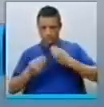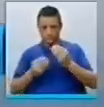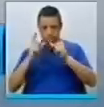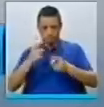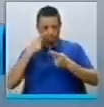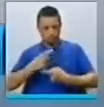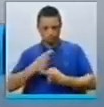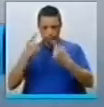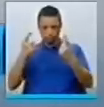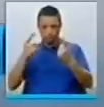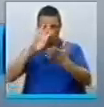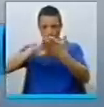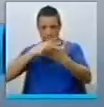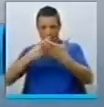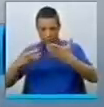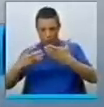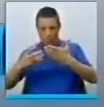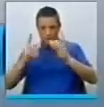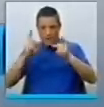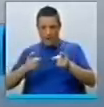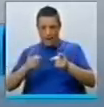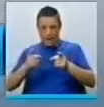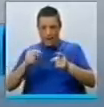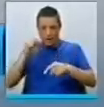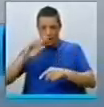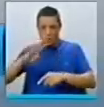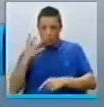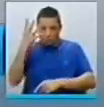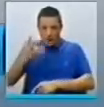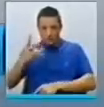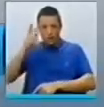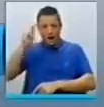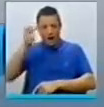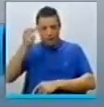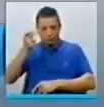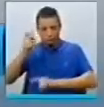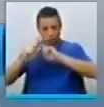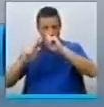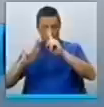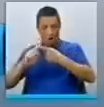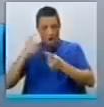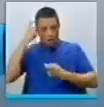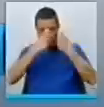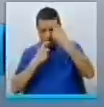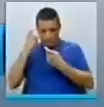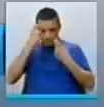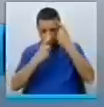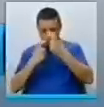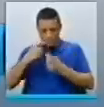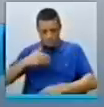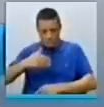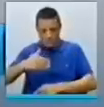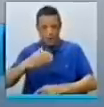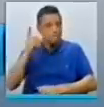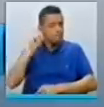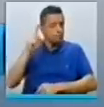relevantes no meu plano de ação foi centralizar estes 4 anos na excelência daquilo que eu penso que vai ser crucial